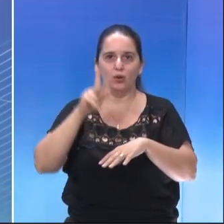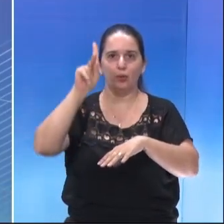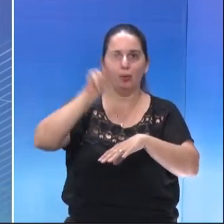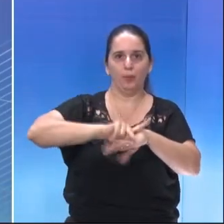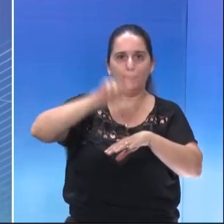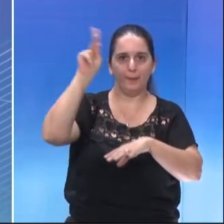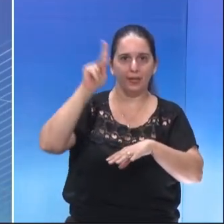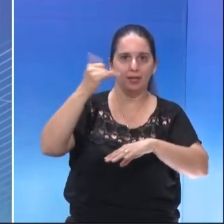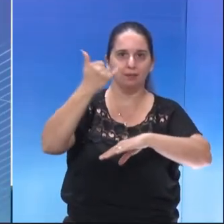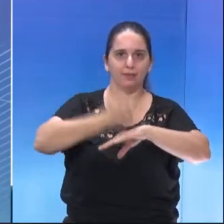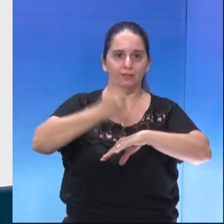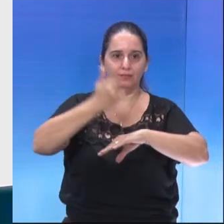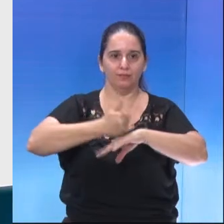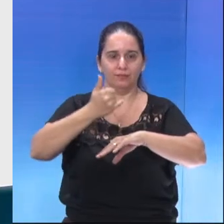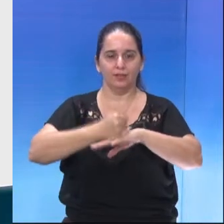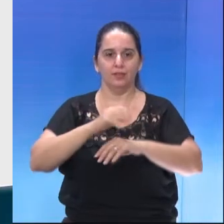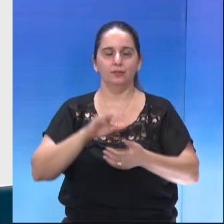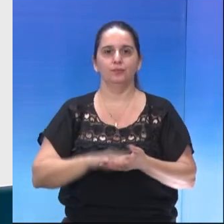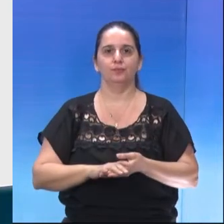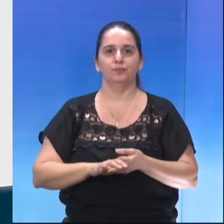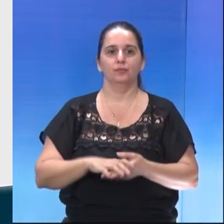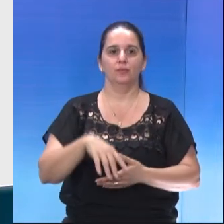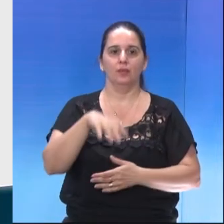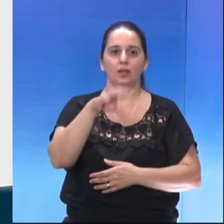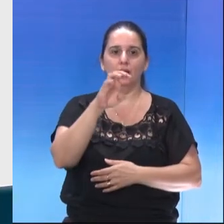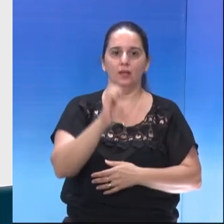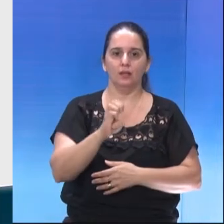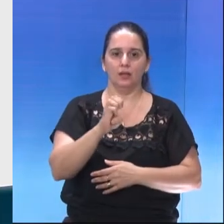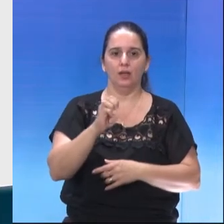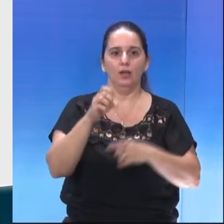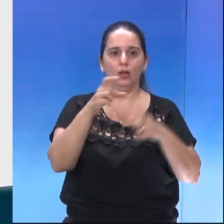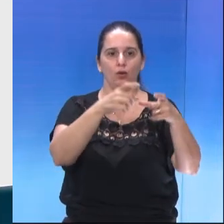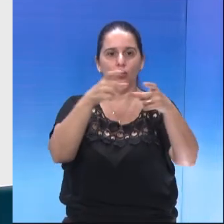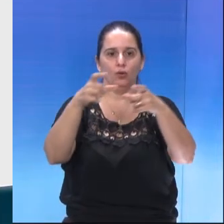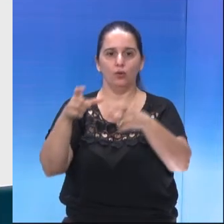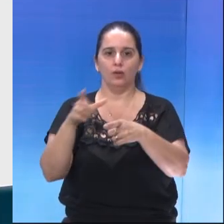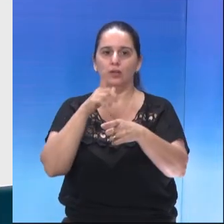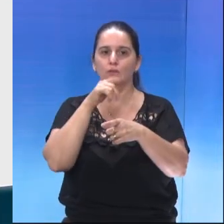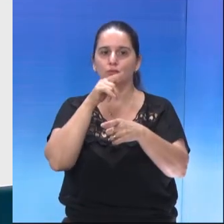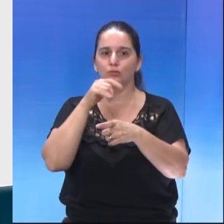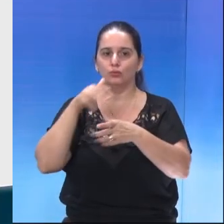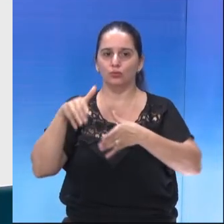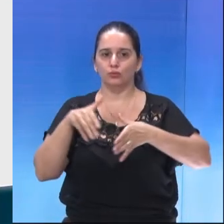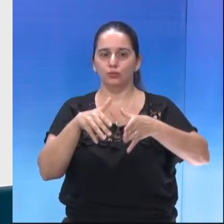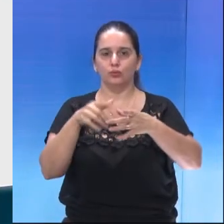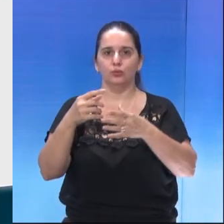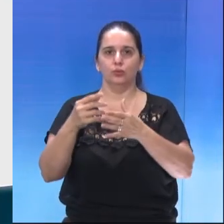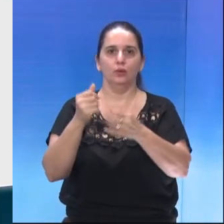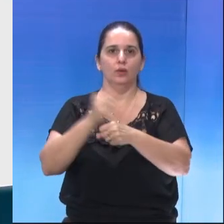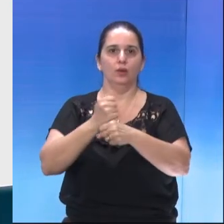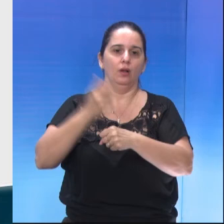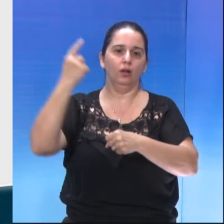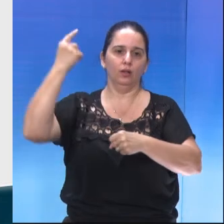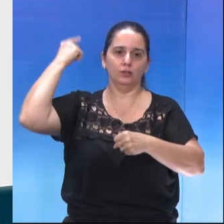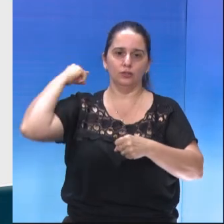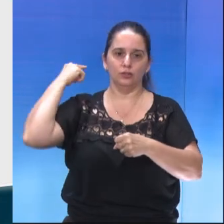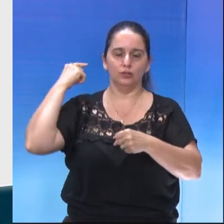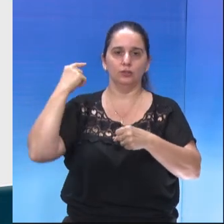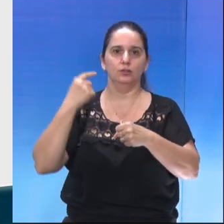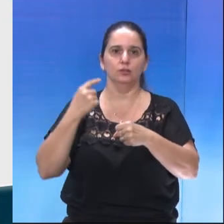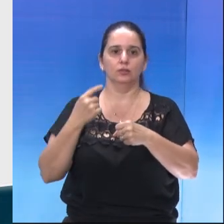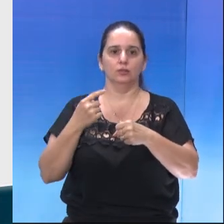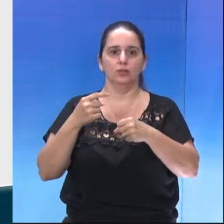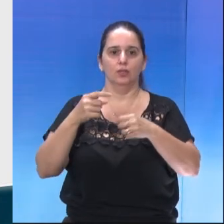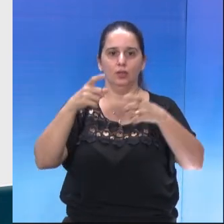dos escudos cristalinos. E a letra E, áreas de bacias sedimentares antigas localizadas no centro das placas tectônicas